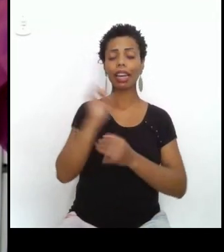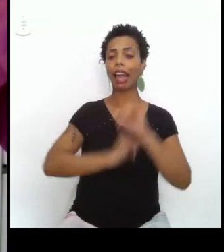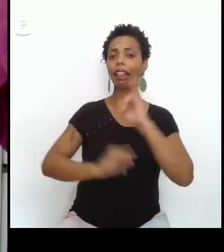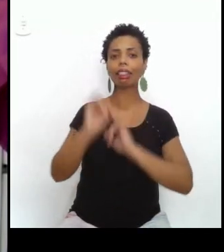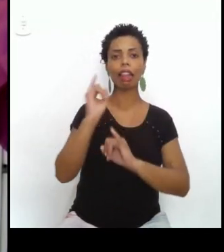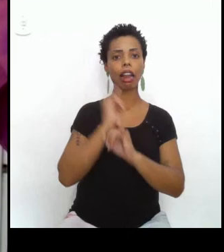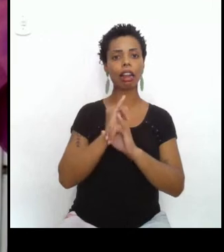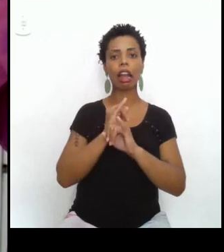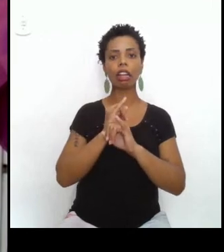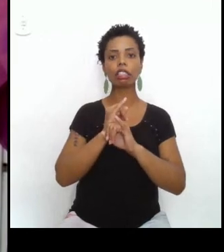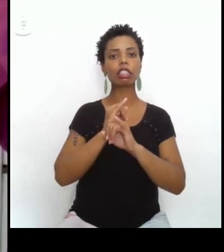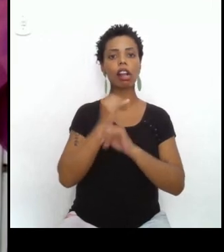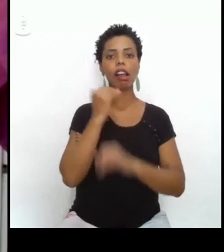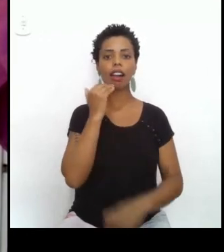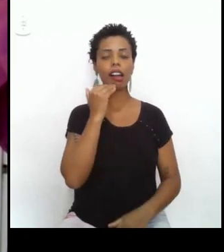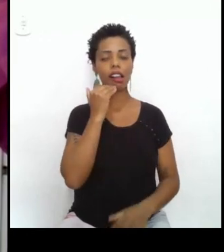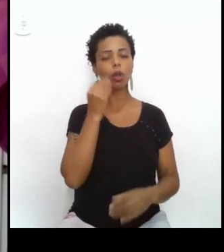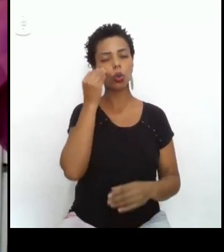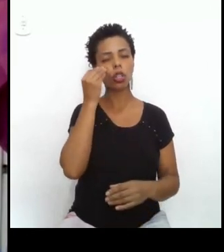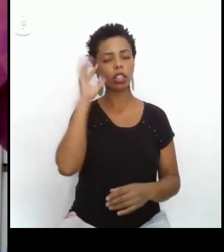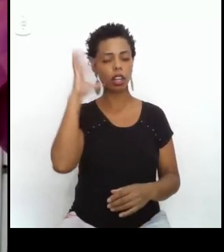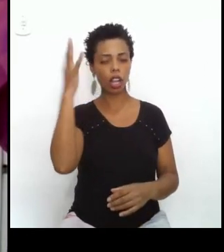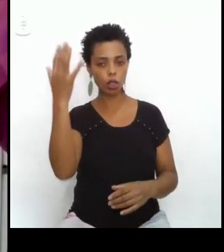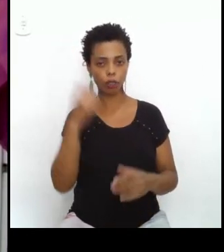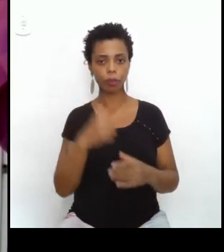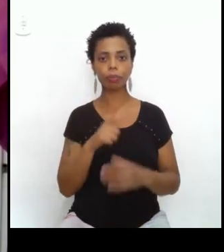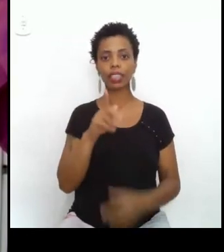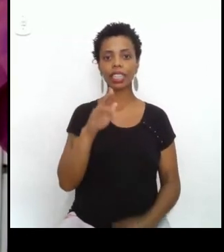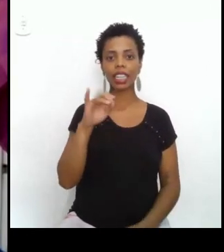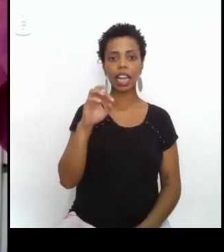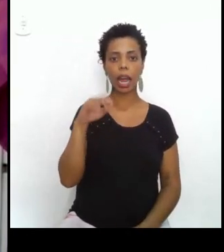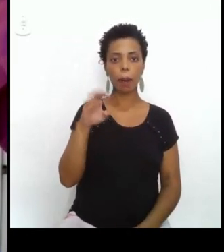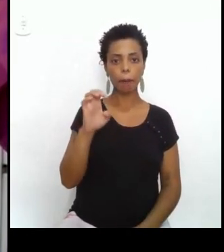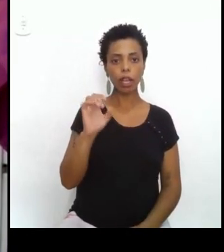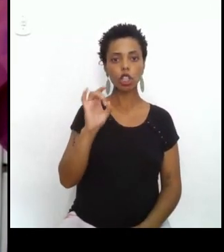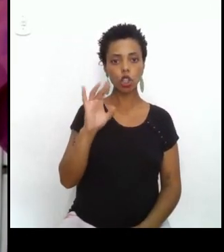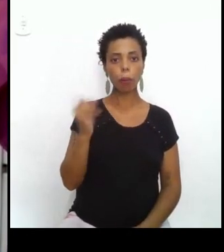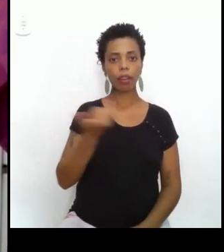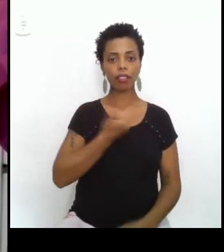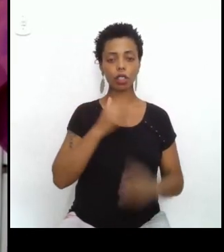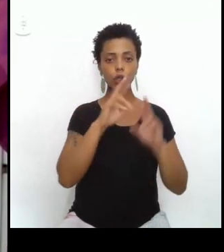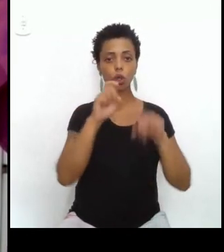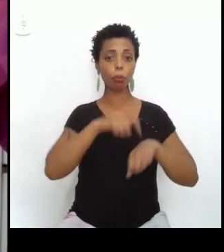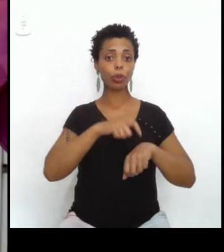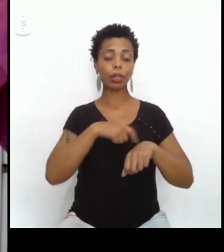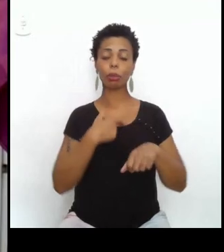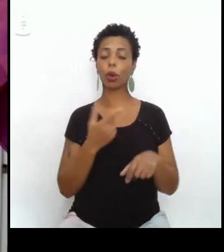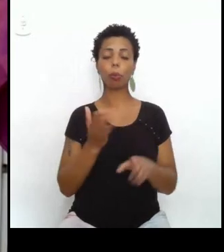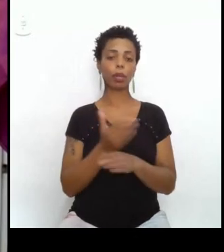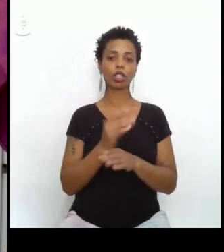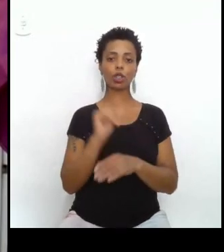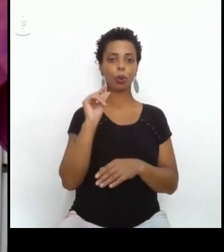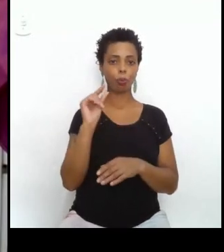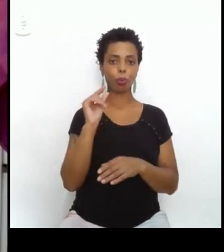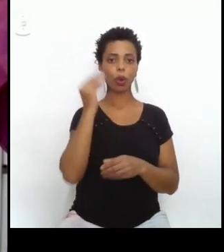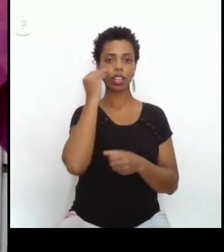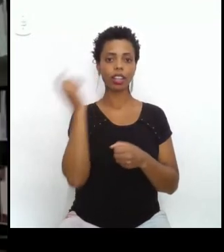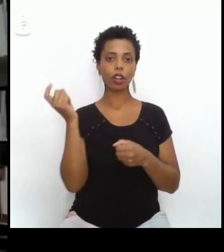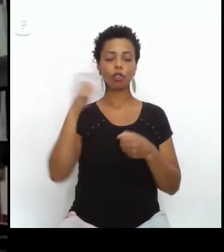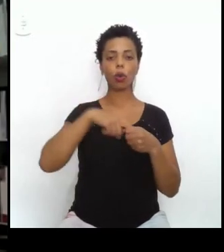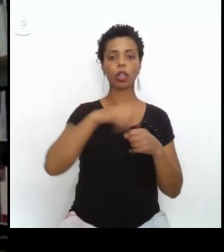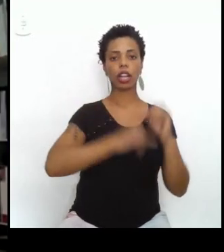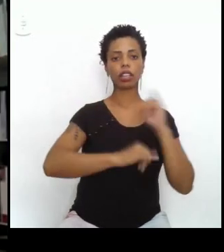estado eu tô tentando resolver Guilherme vou pedir para você só me finalizar a respeito do tempo eu acabei me perdendo aqui tentando voltar a conexão